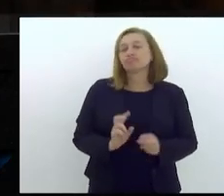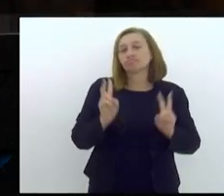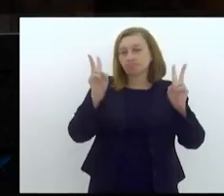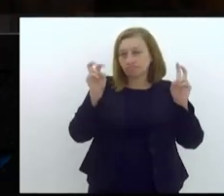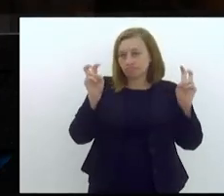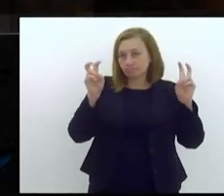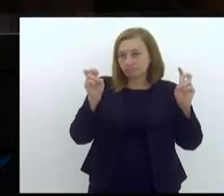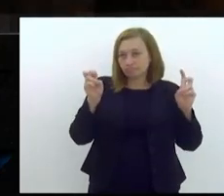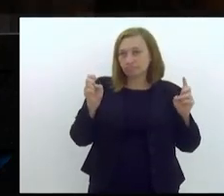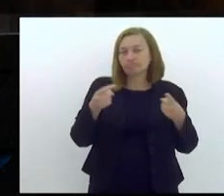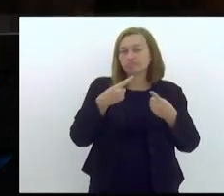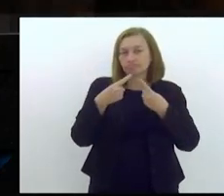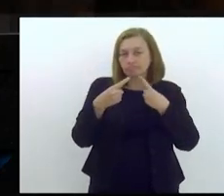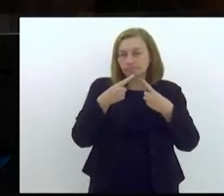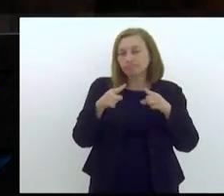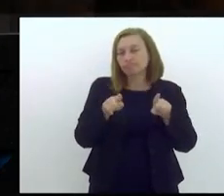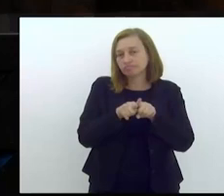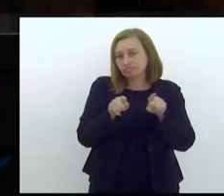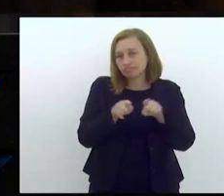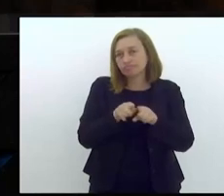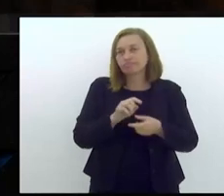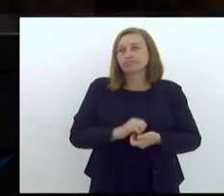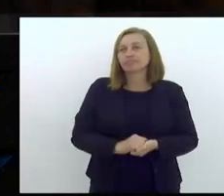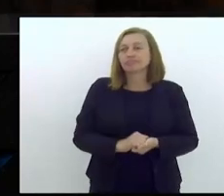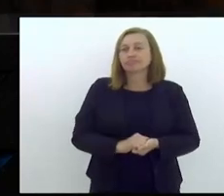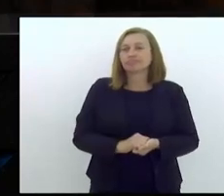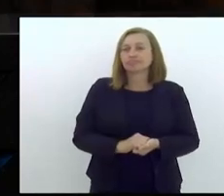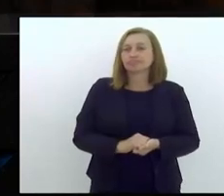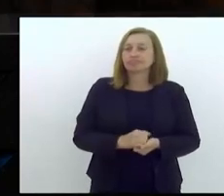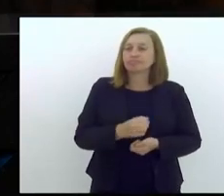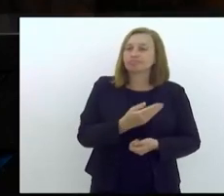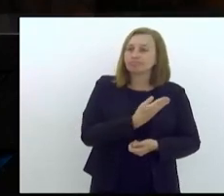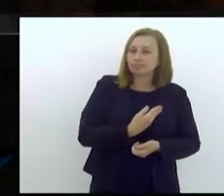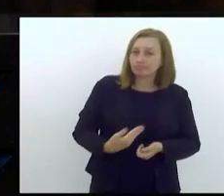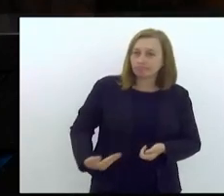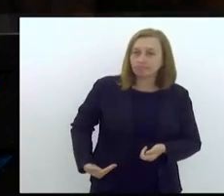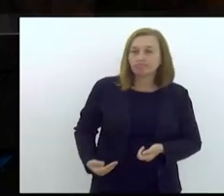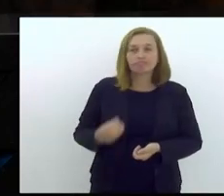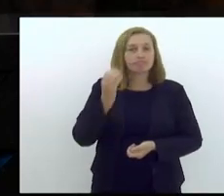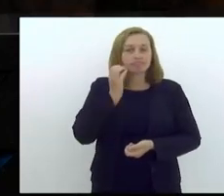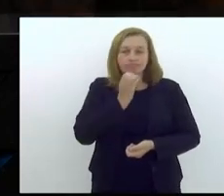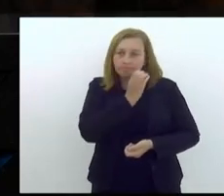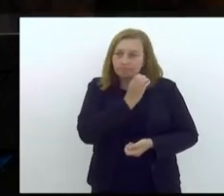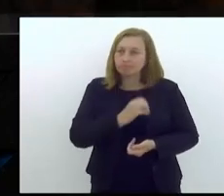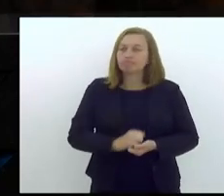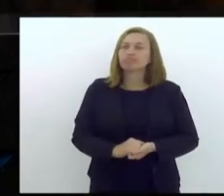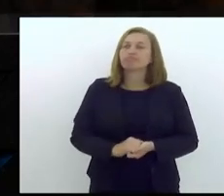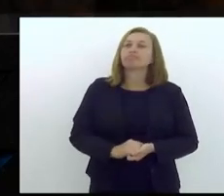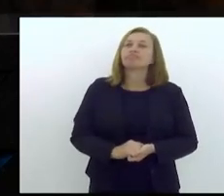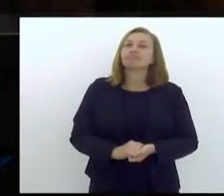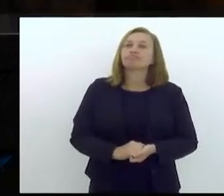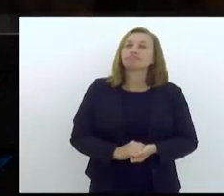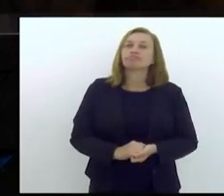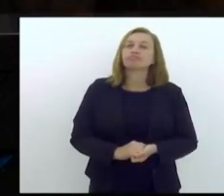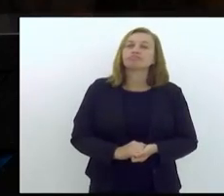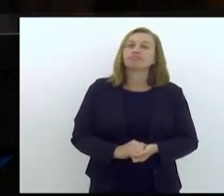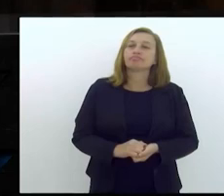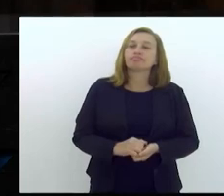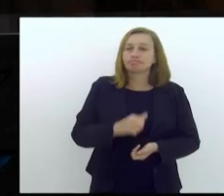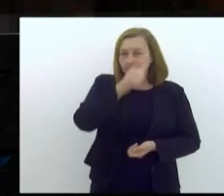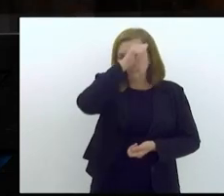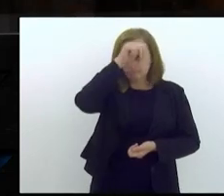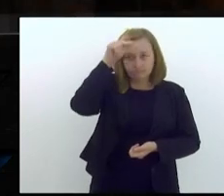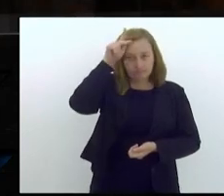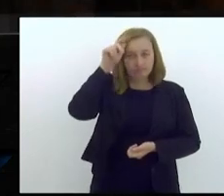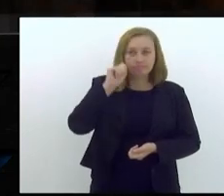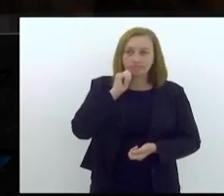que está sendo tratado também tanto pelo Governador Cláudio Castro quanto pelo prefeito Eduardo